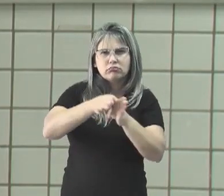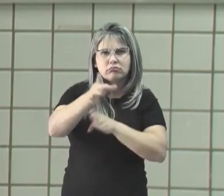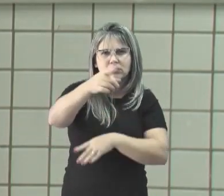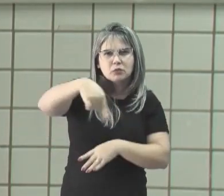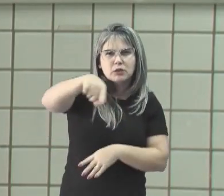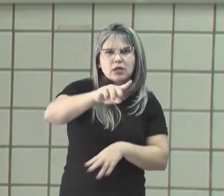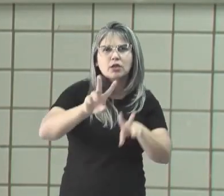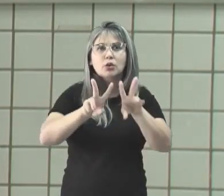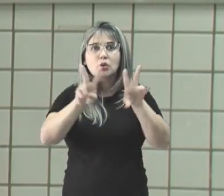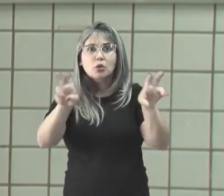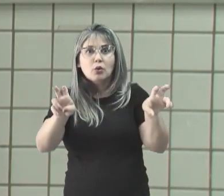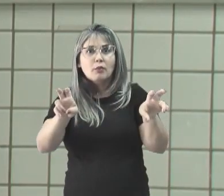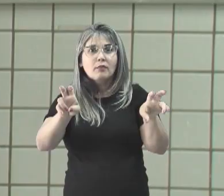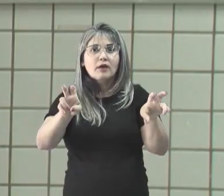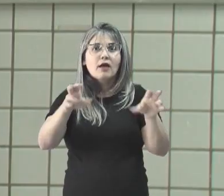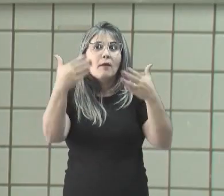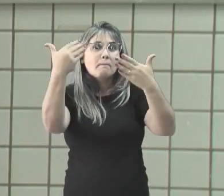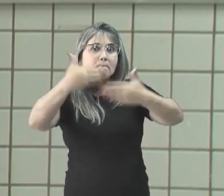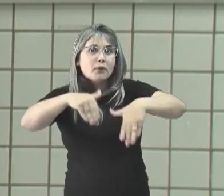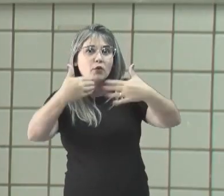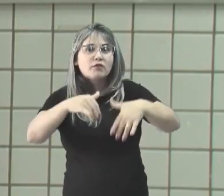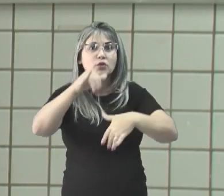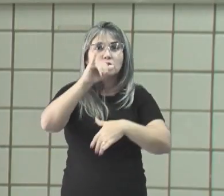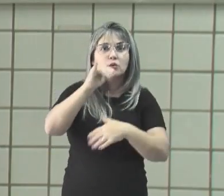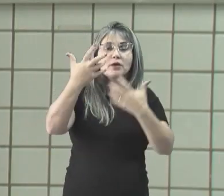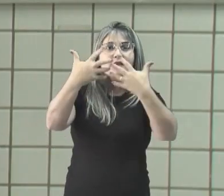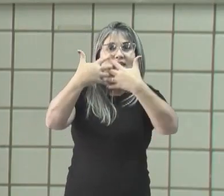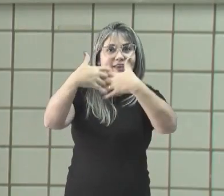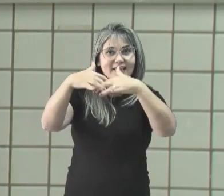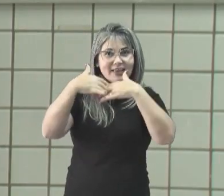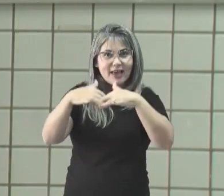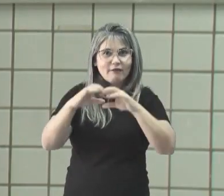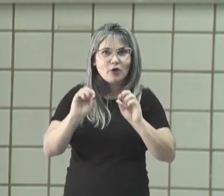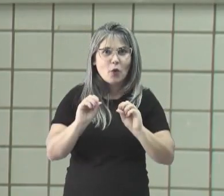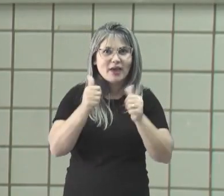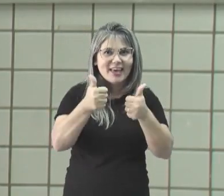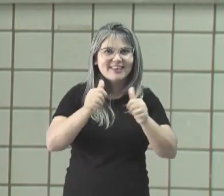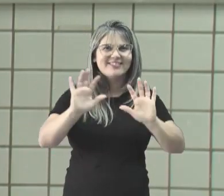a prova do IFRN, beleza? A gente volta daqui a pouco. Tchau, tchau!